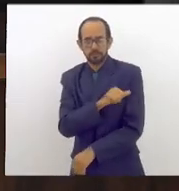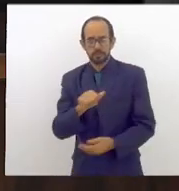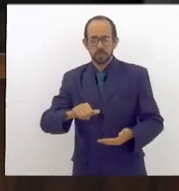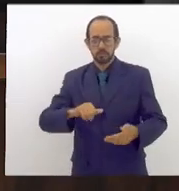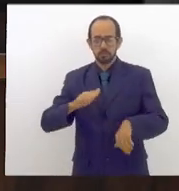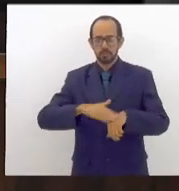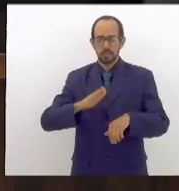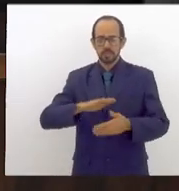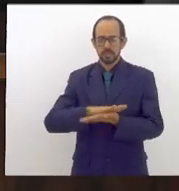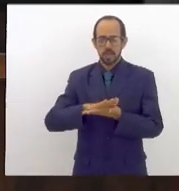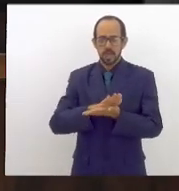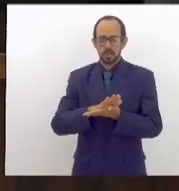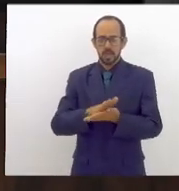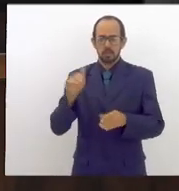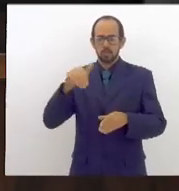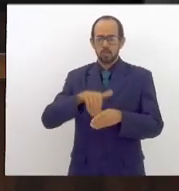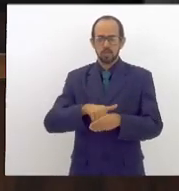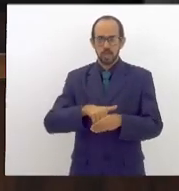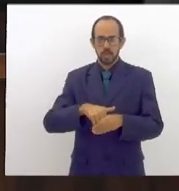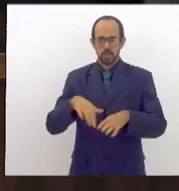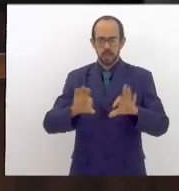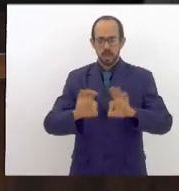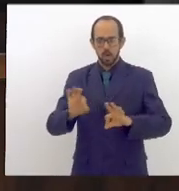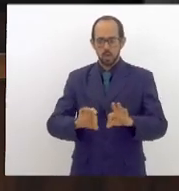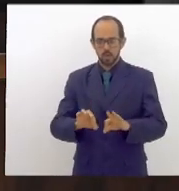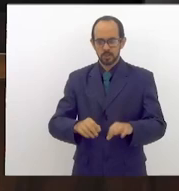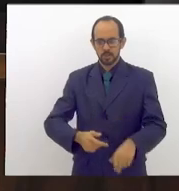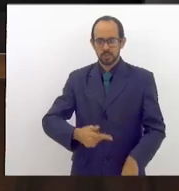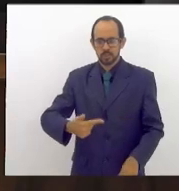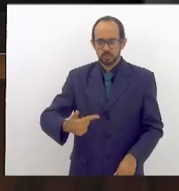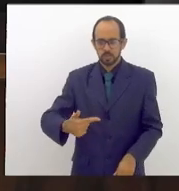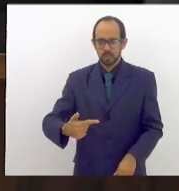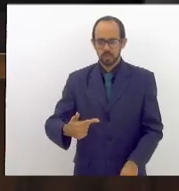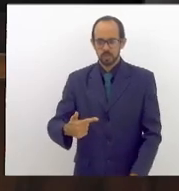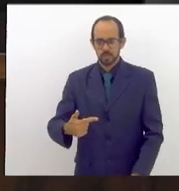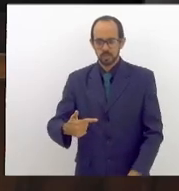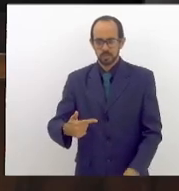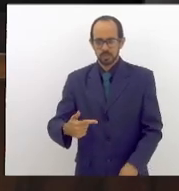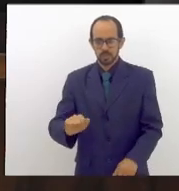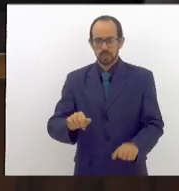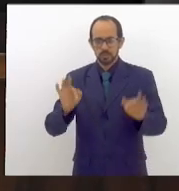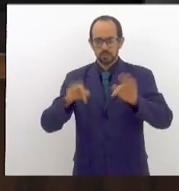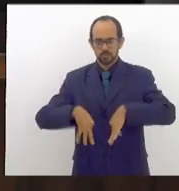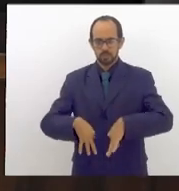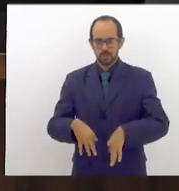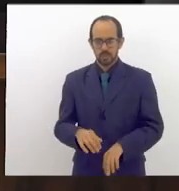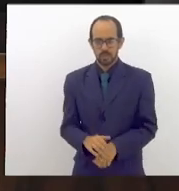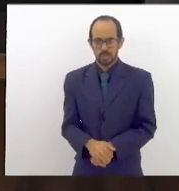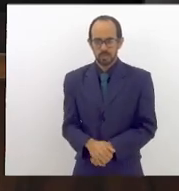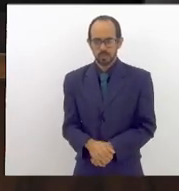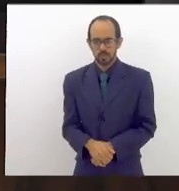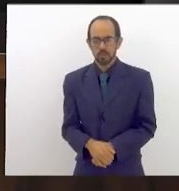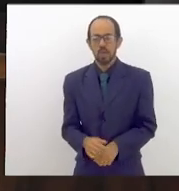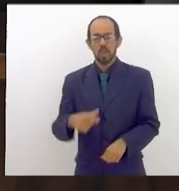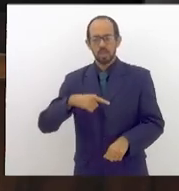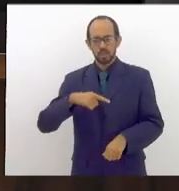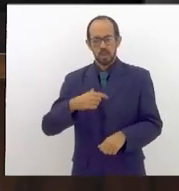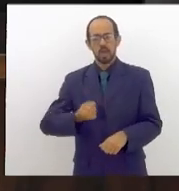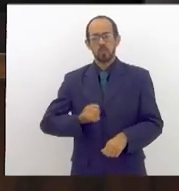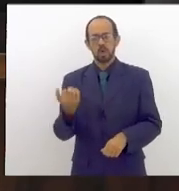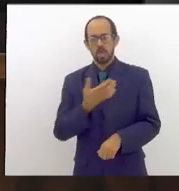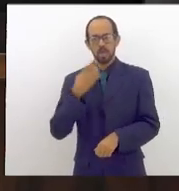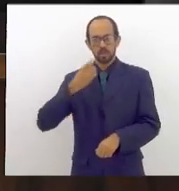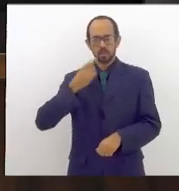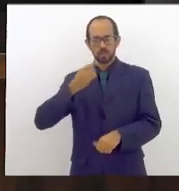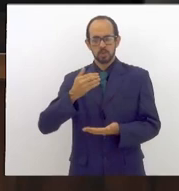a ordem do dia da segunda sessão Extra encerrada sobre a proteção de Deus